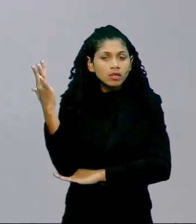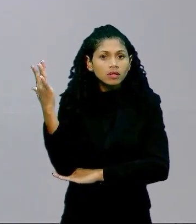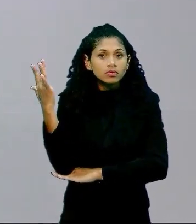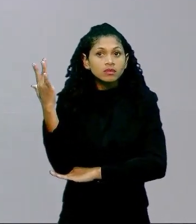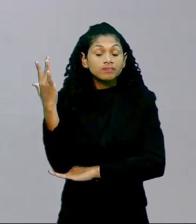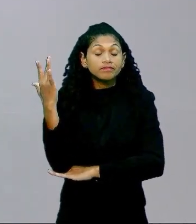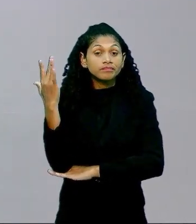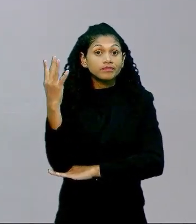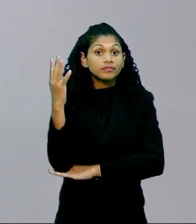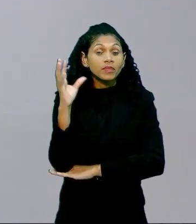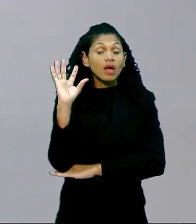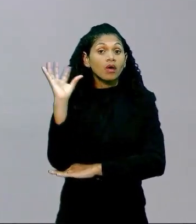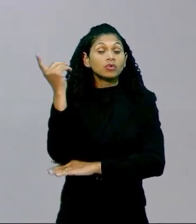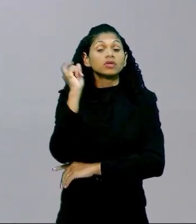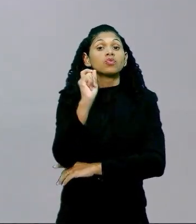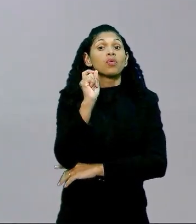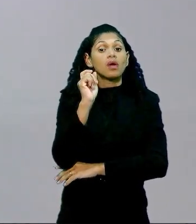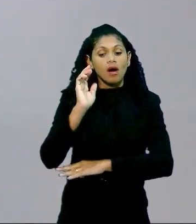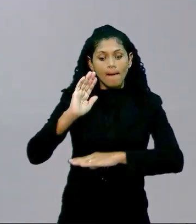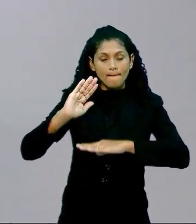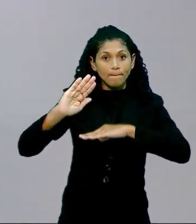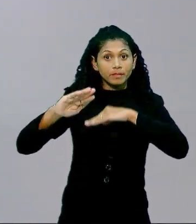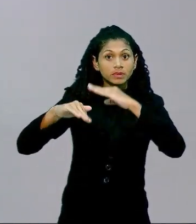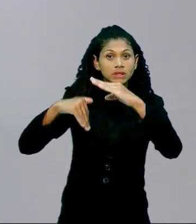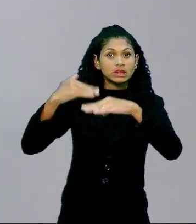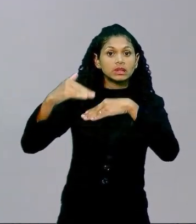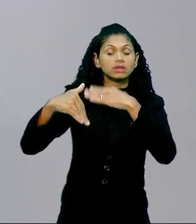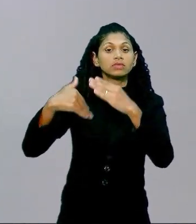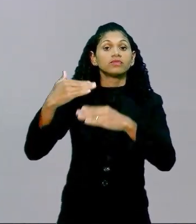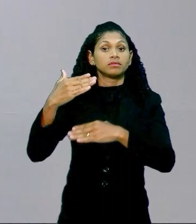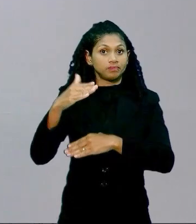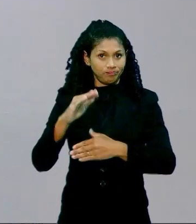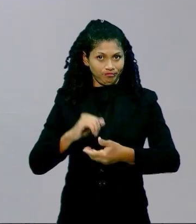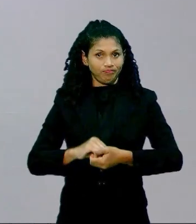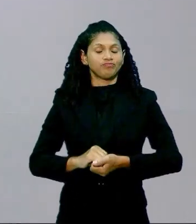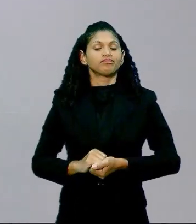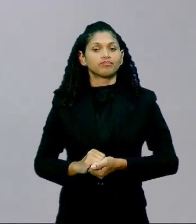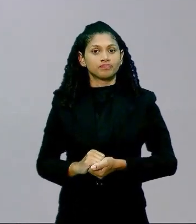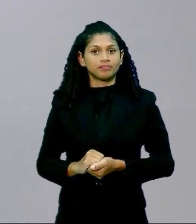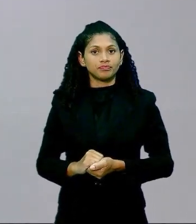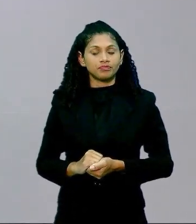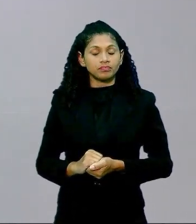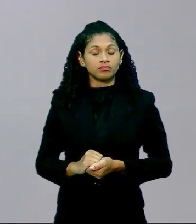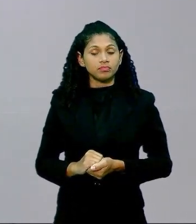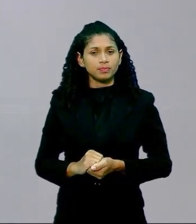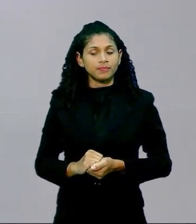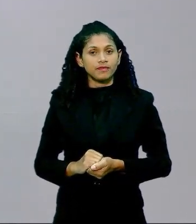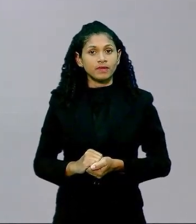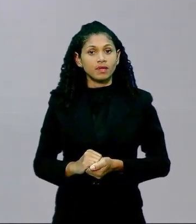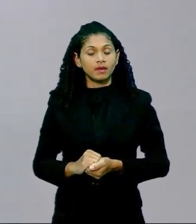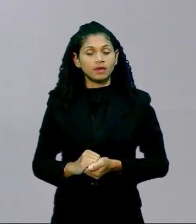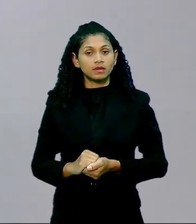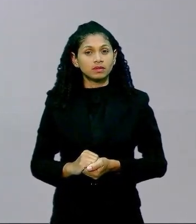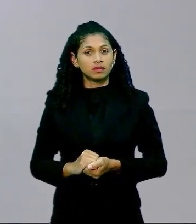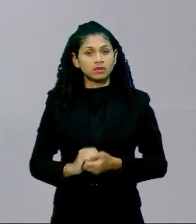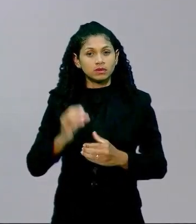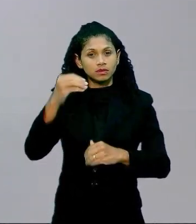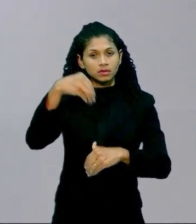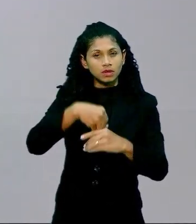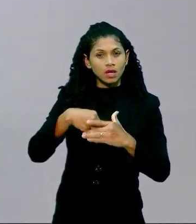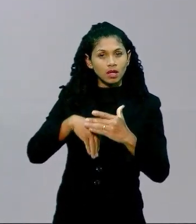Ah, deixa eu lembrar mais um pouquinho de um outro exemplo. Dentro da sala de aula de vocês, ano